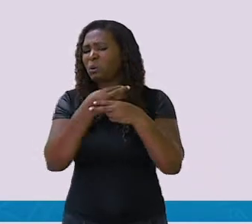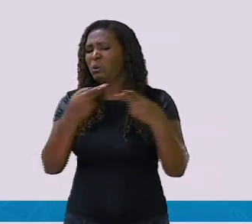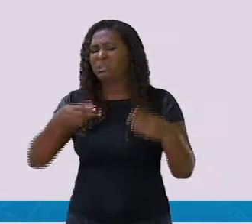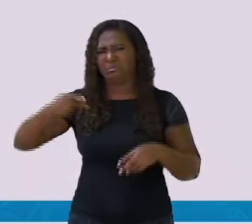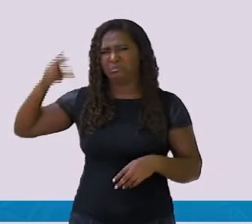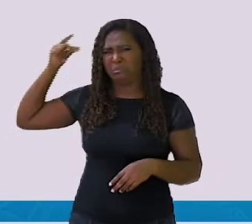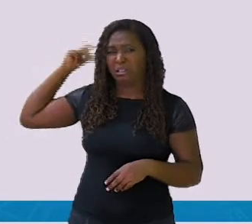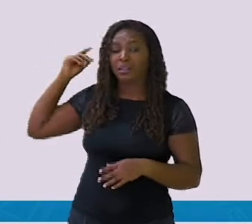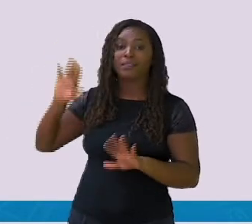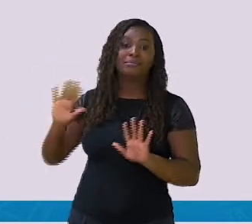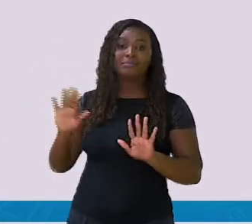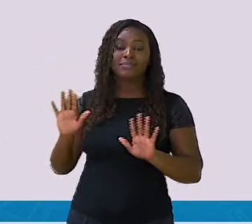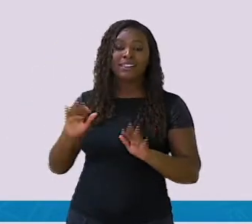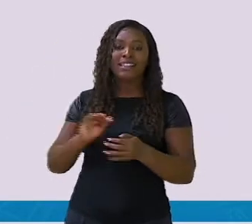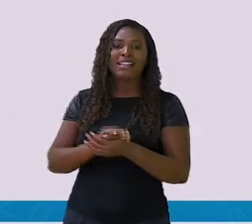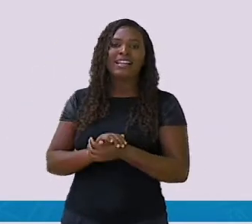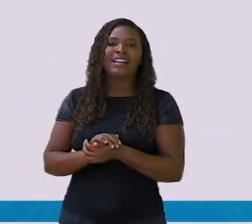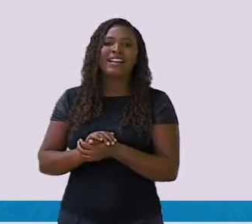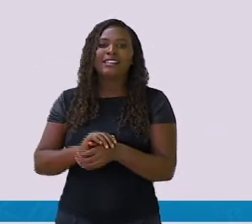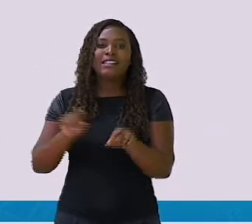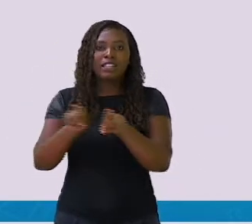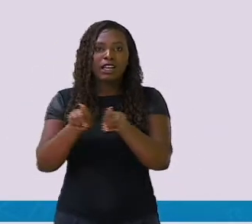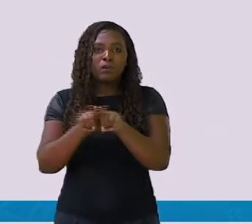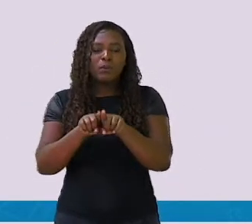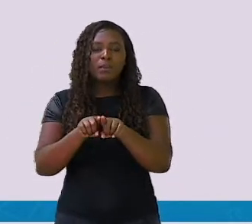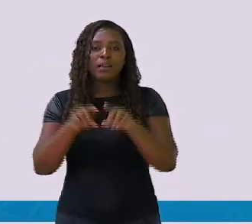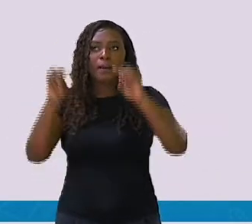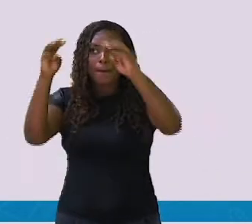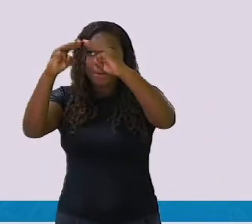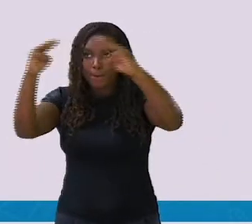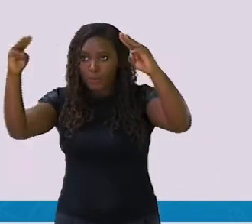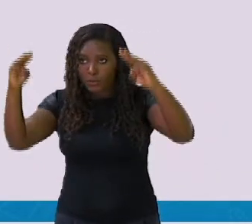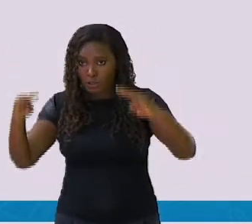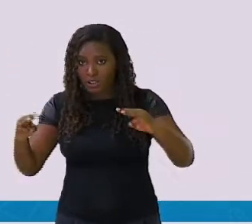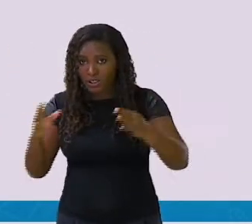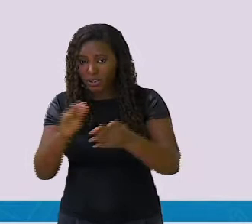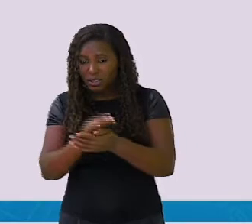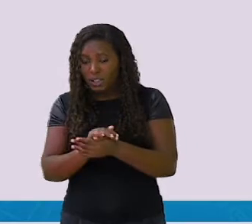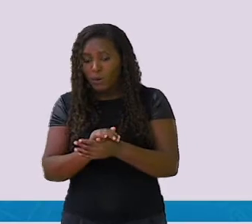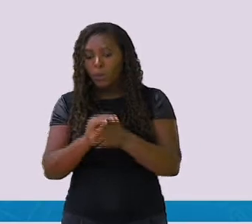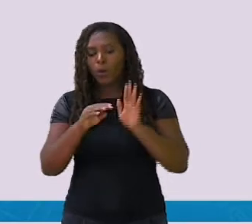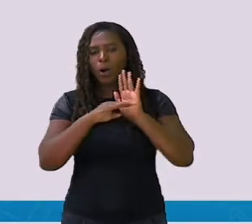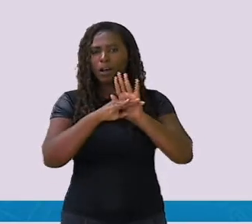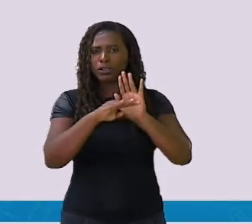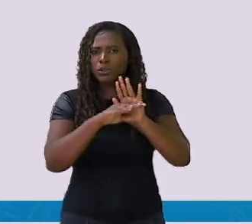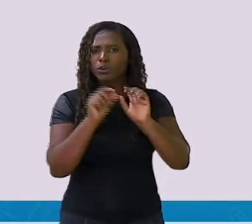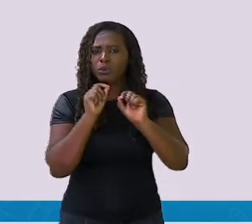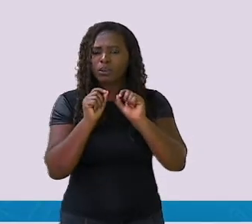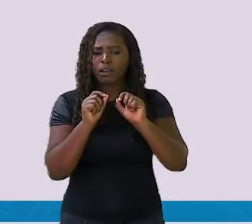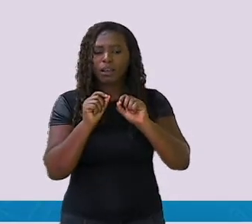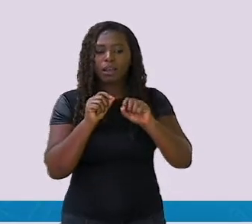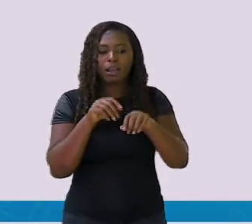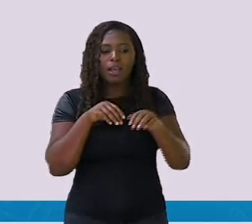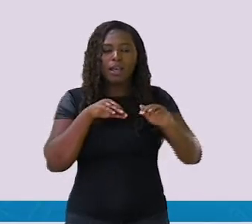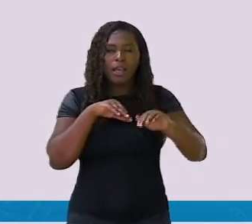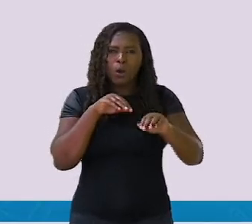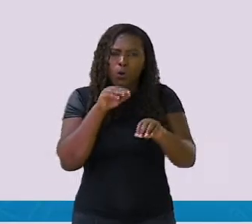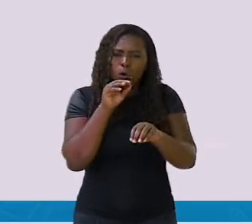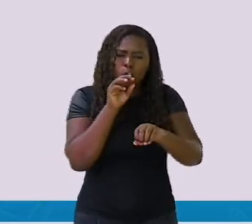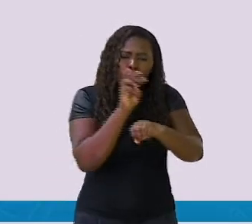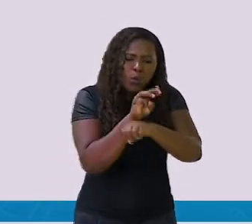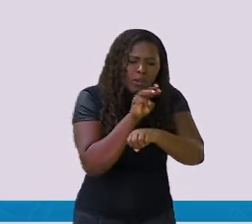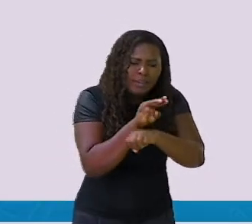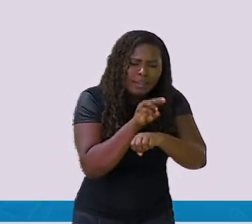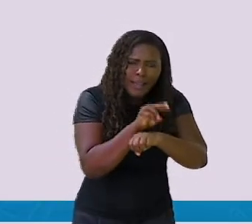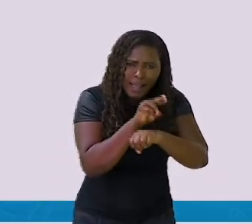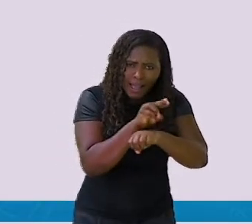serve para preservar, né? Ele ajuda na educação, no